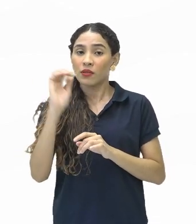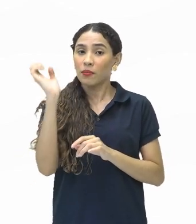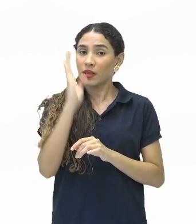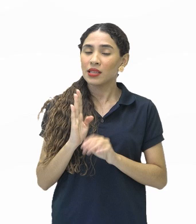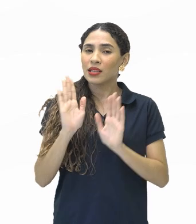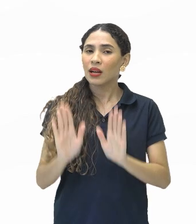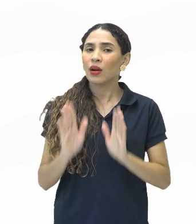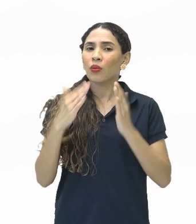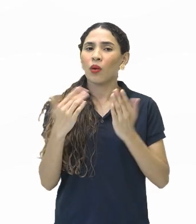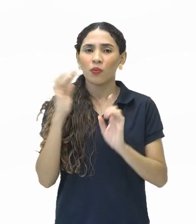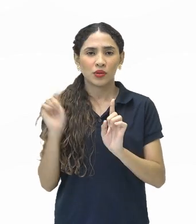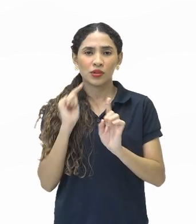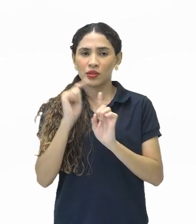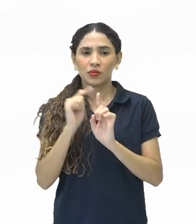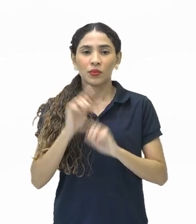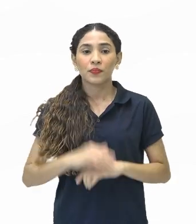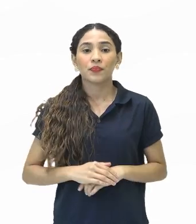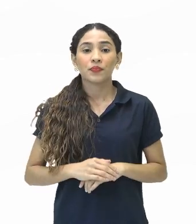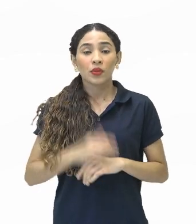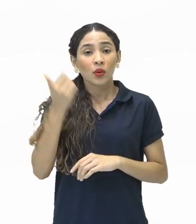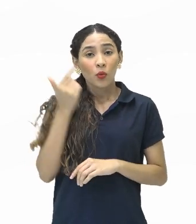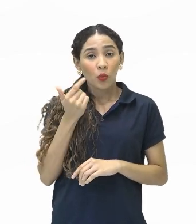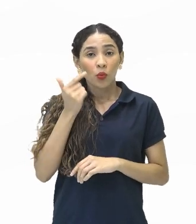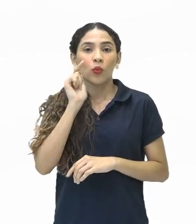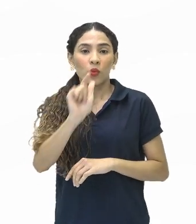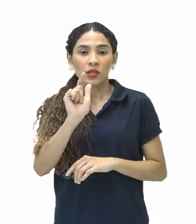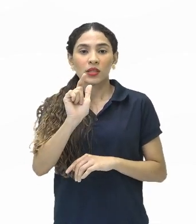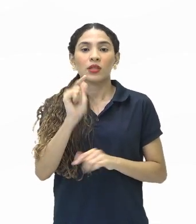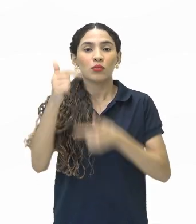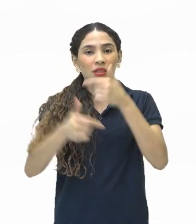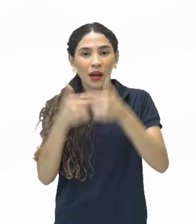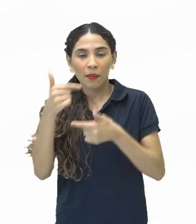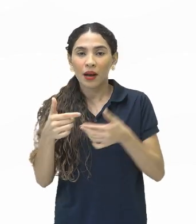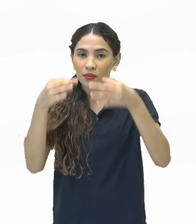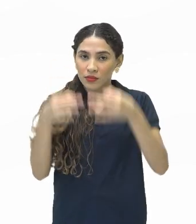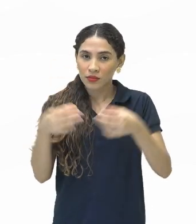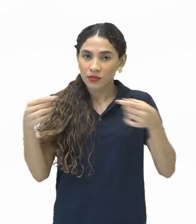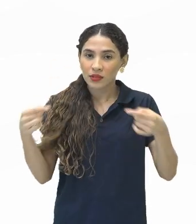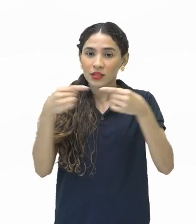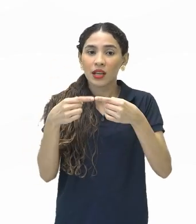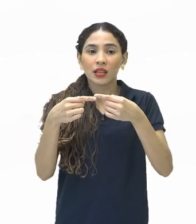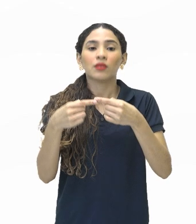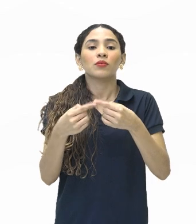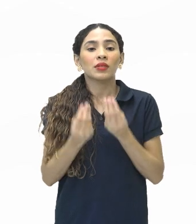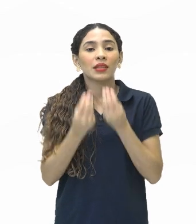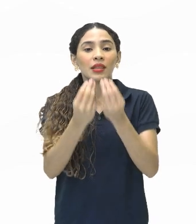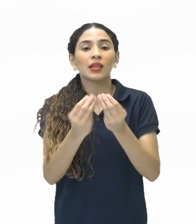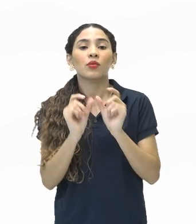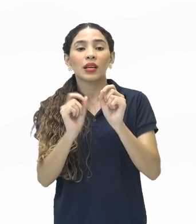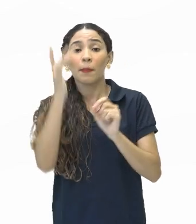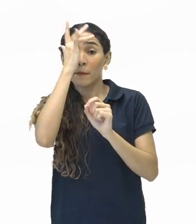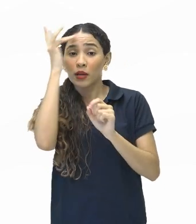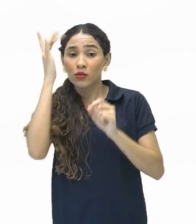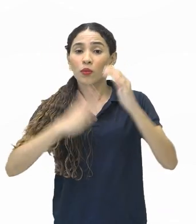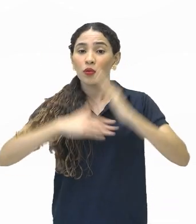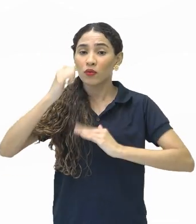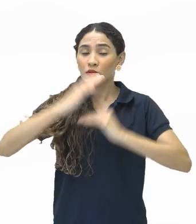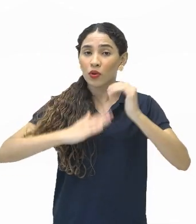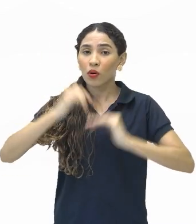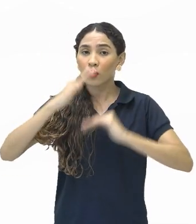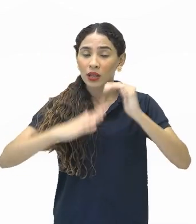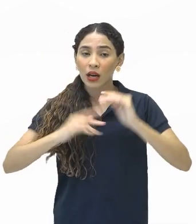Qual é o objetivo? É garantir o acesso a um trabalho digno que proporcione, então, ao trabalhador